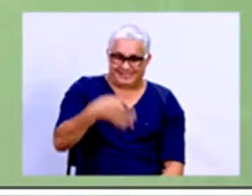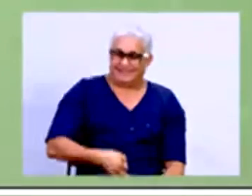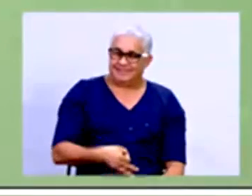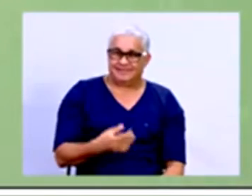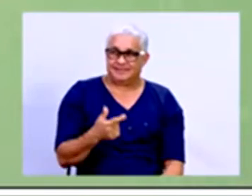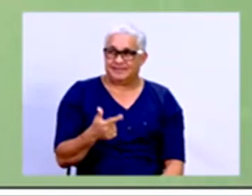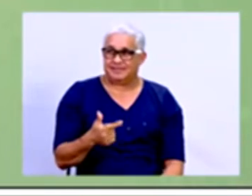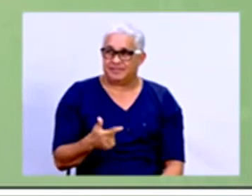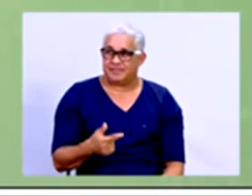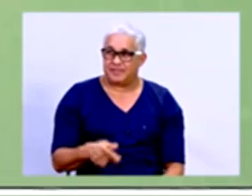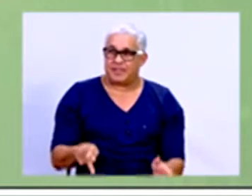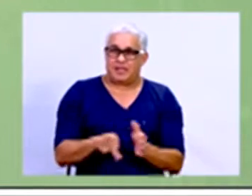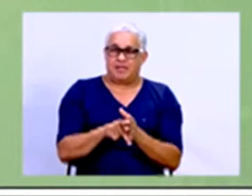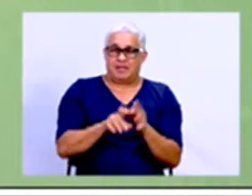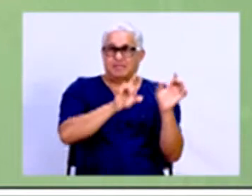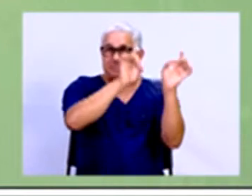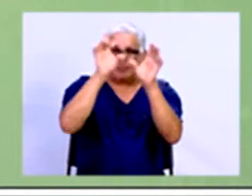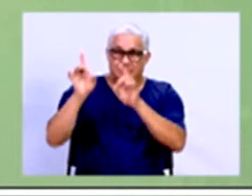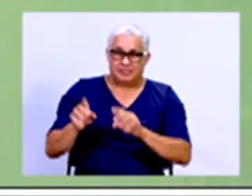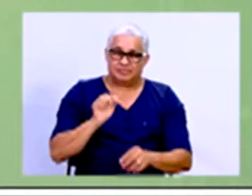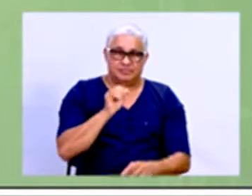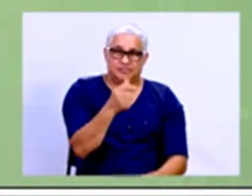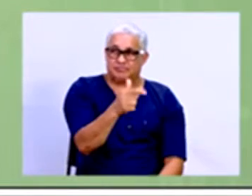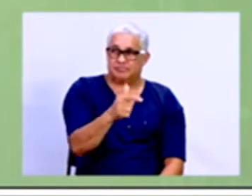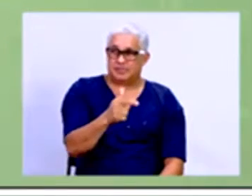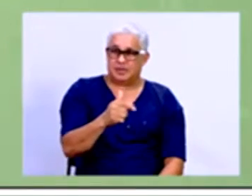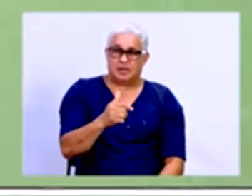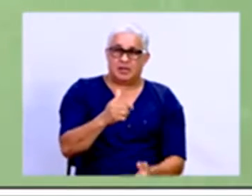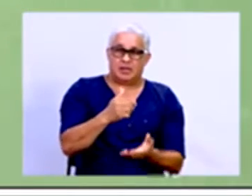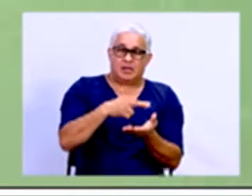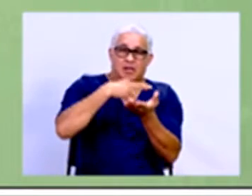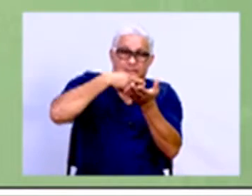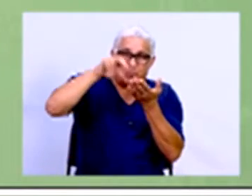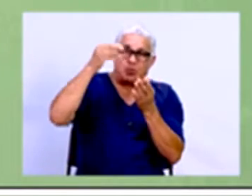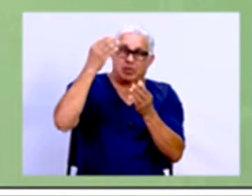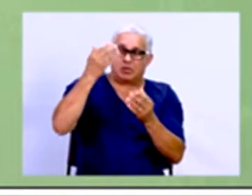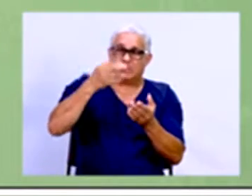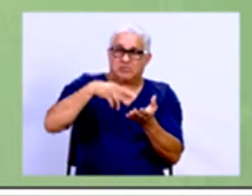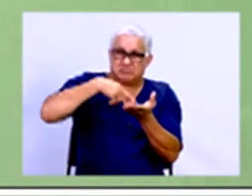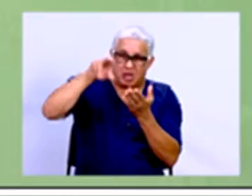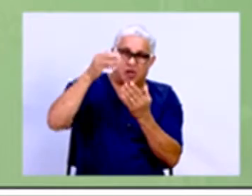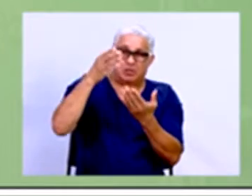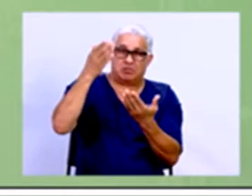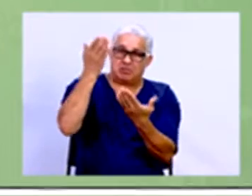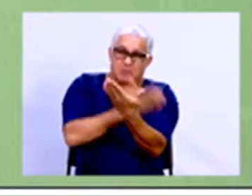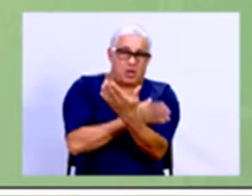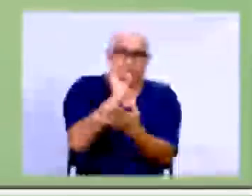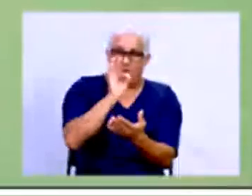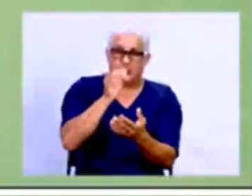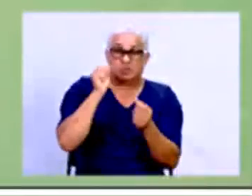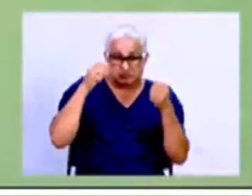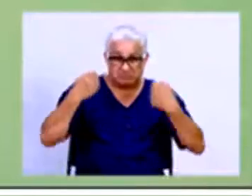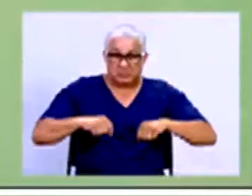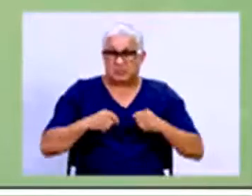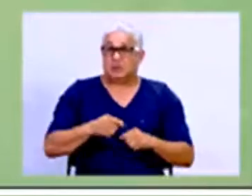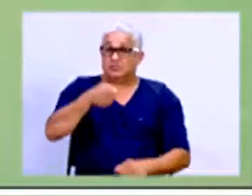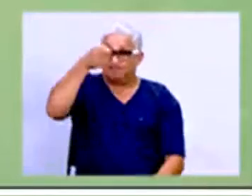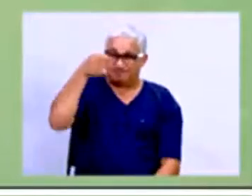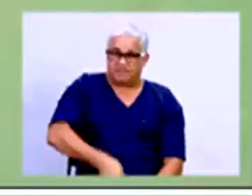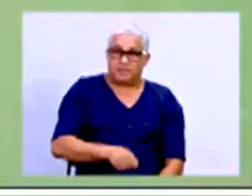situação específica caso a gente não faça nenhum envio de arquivos. Caso a gente precise fazer envio de arquivos, a gente precisa